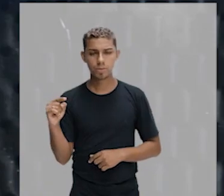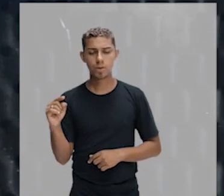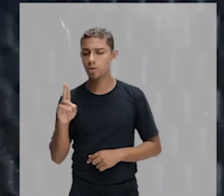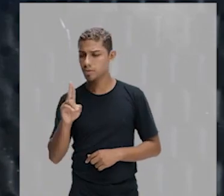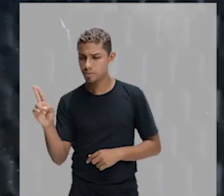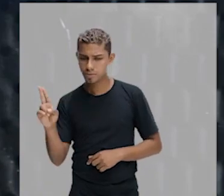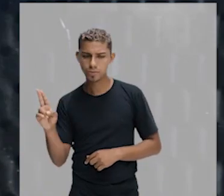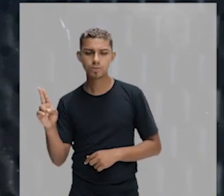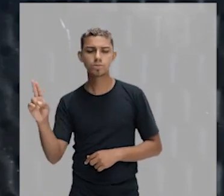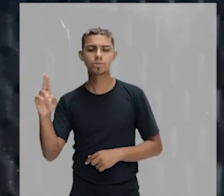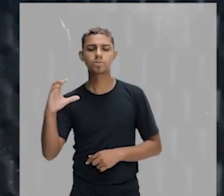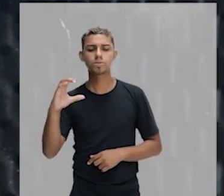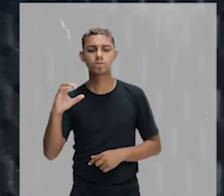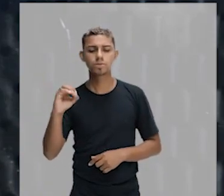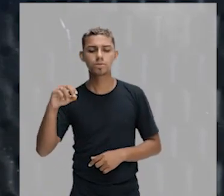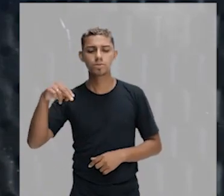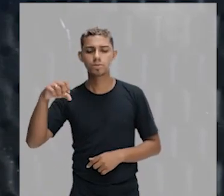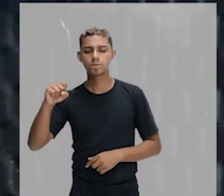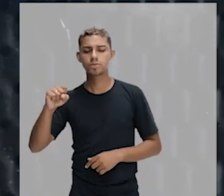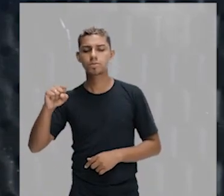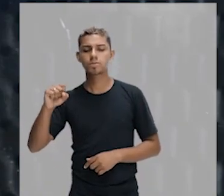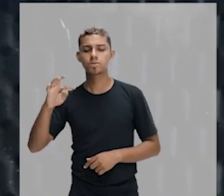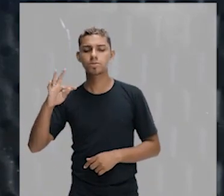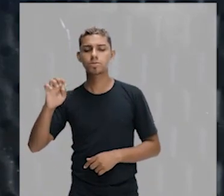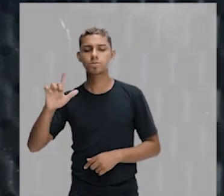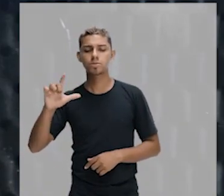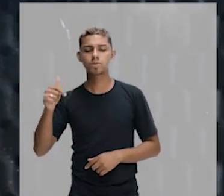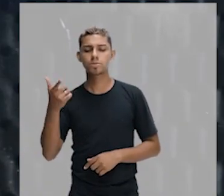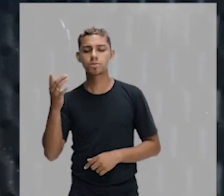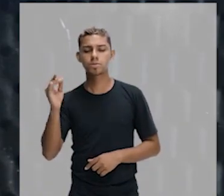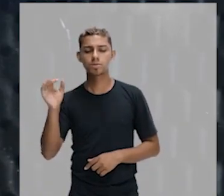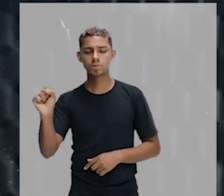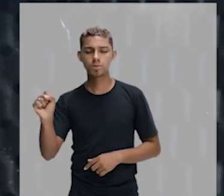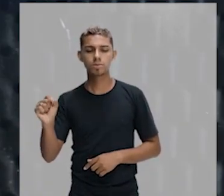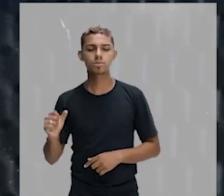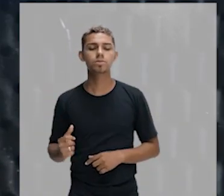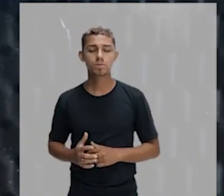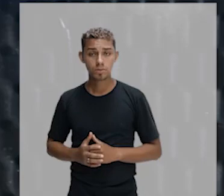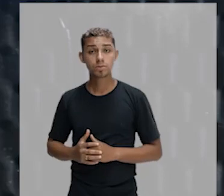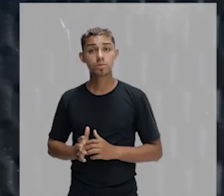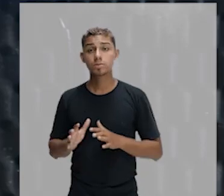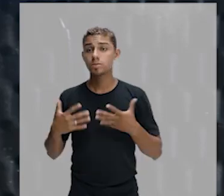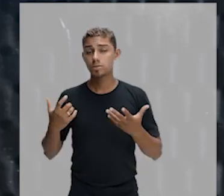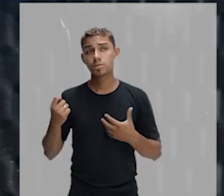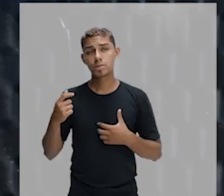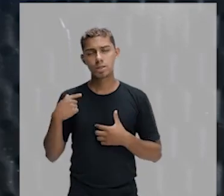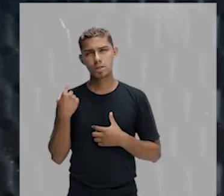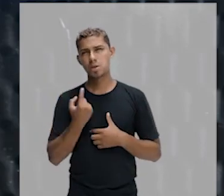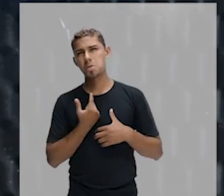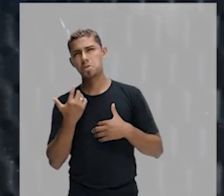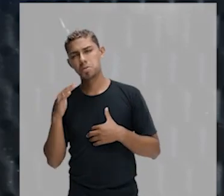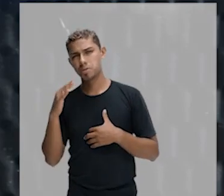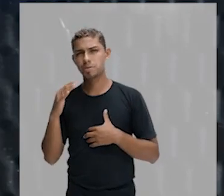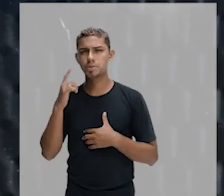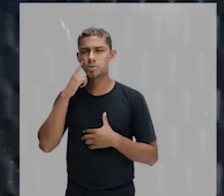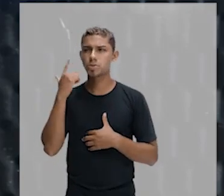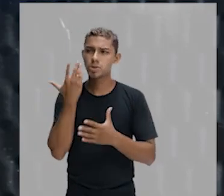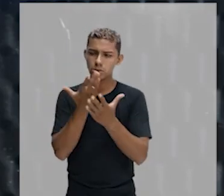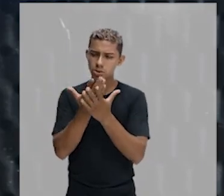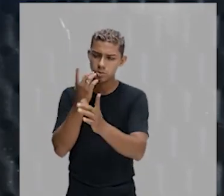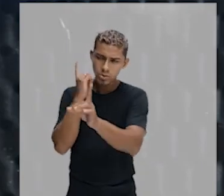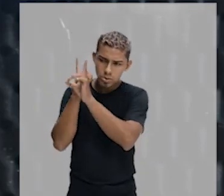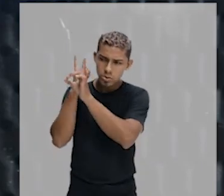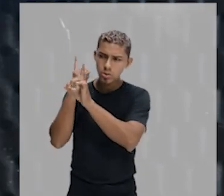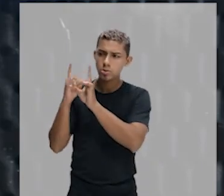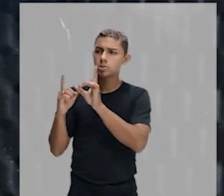dessa constelação, certo? E as estrelas que ali estão nessa constelação. Então isso aí já dá pra gente, basicamente,